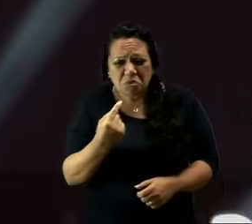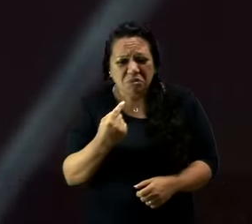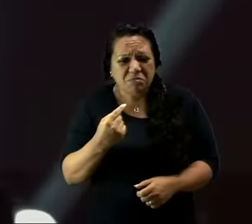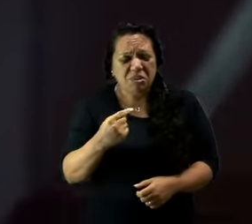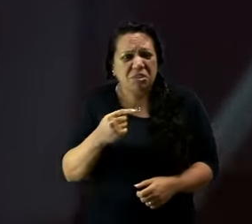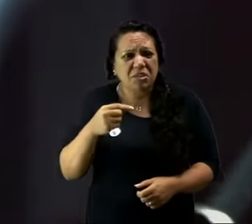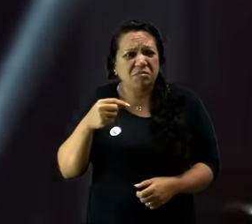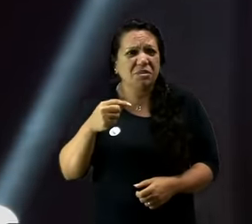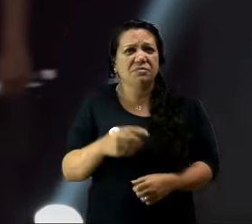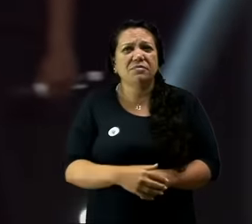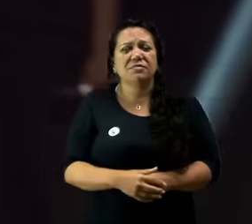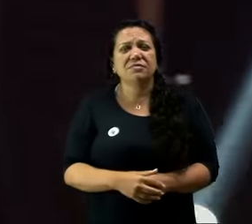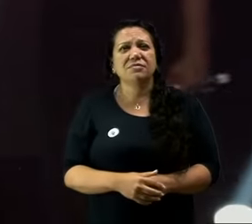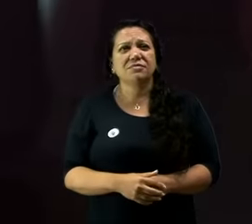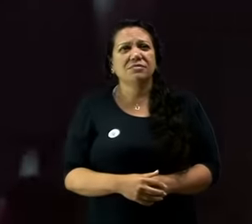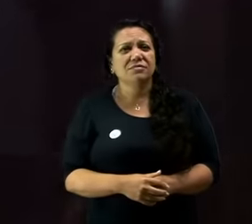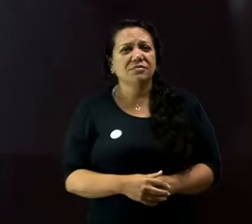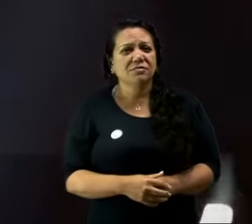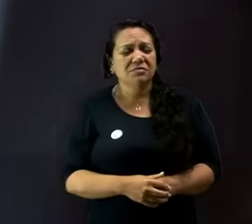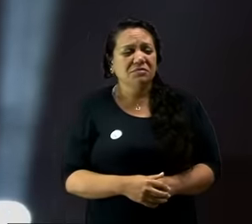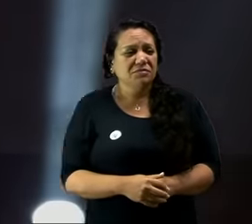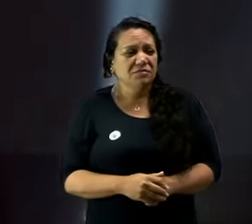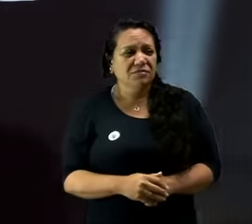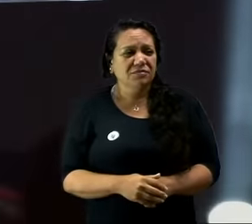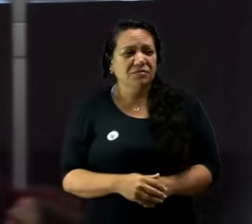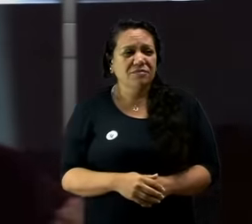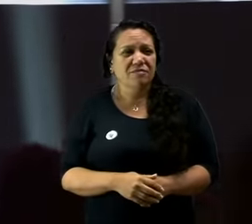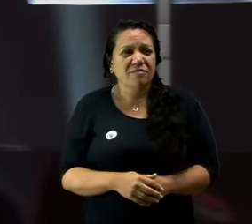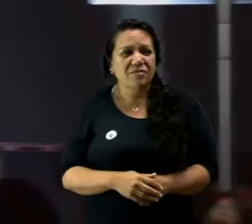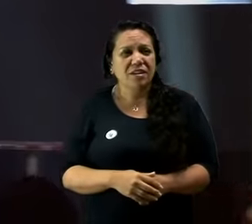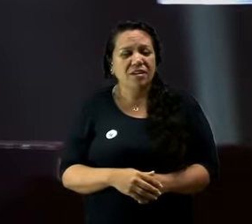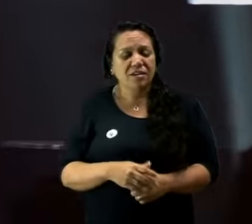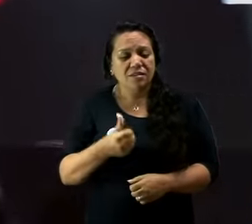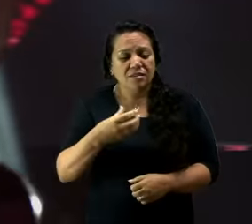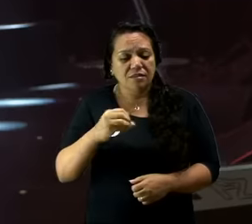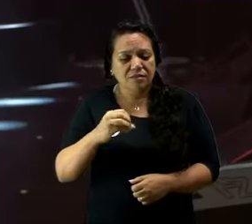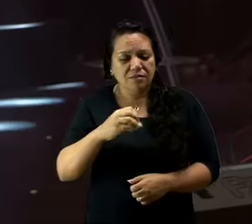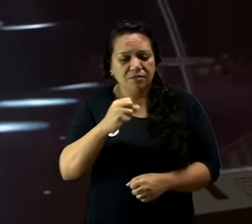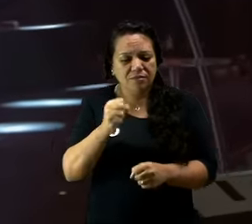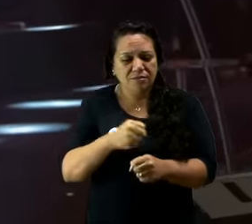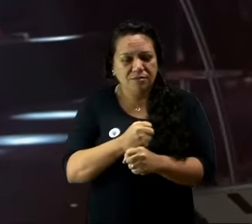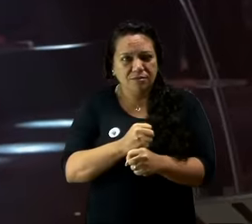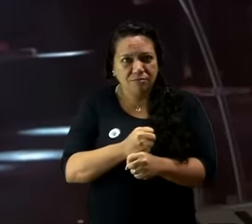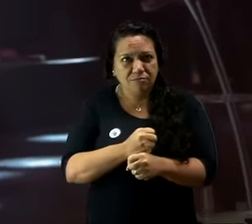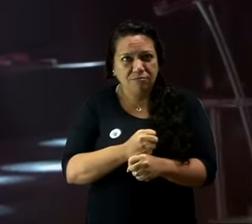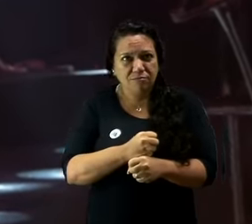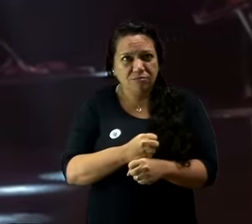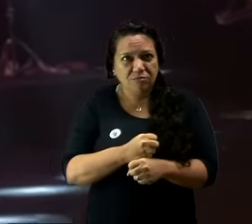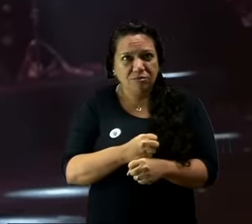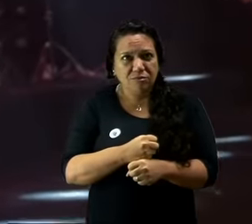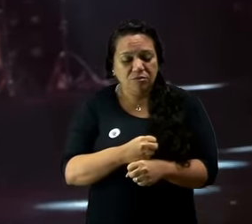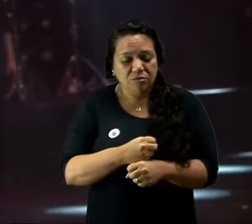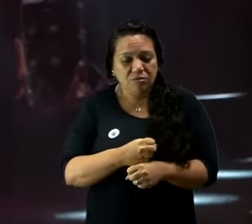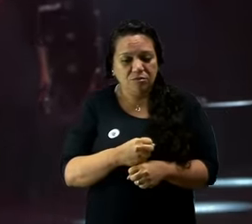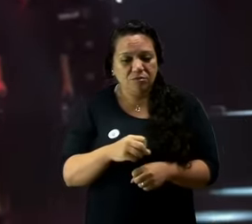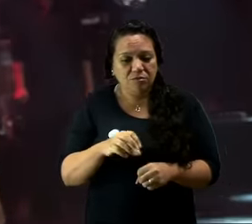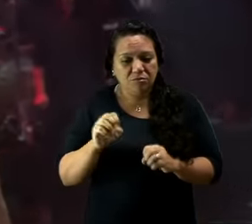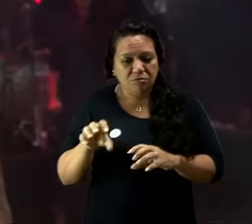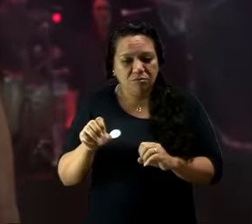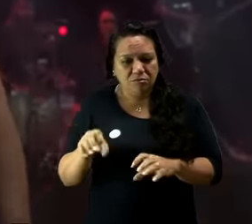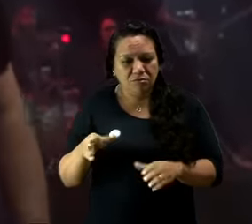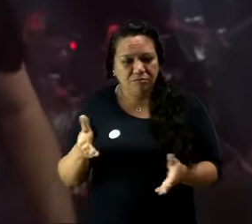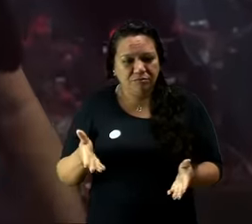Vocês conhecem, há tão 10 anos vocês estão pastoreados por mim aqui. Eu não sou de mistificar coisas, mas eu estou sentindo uma direção clara de